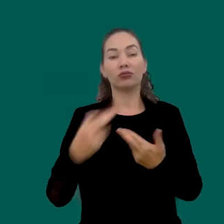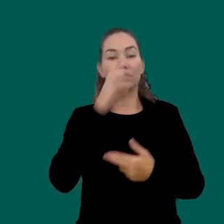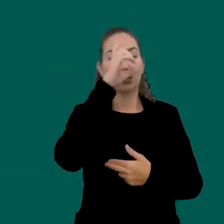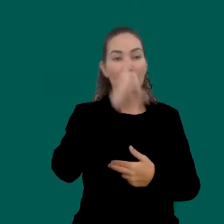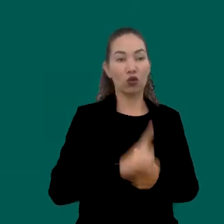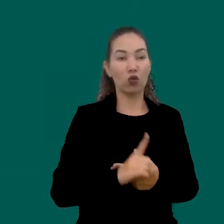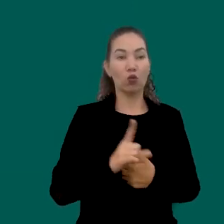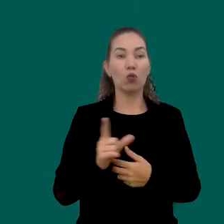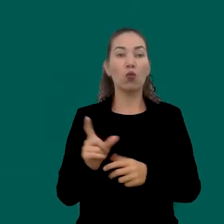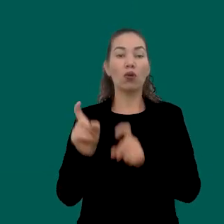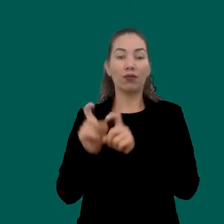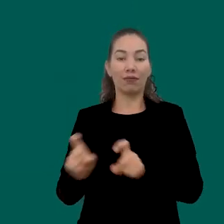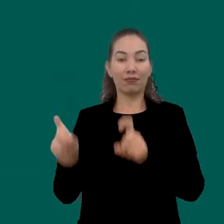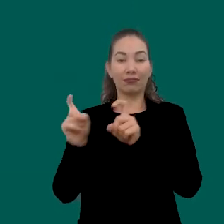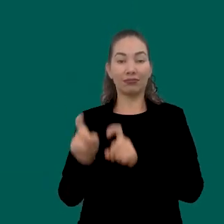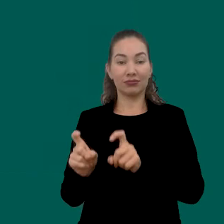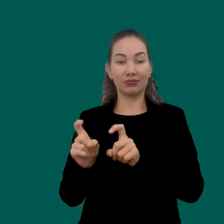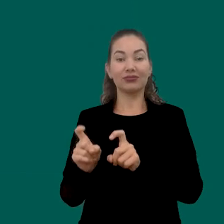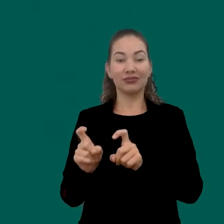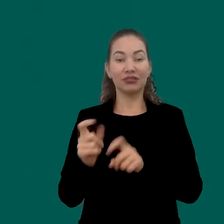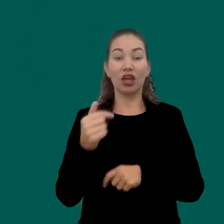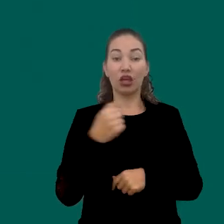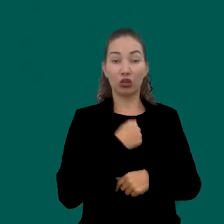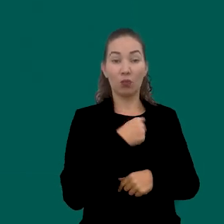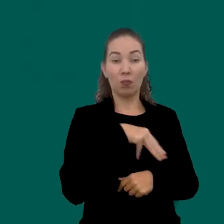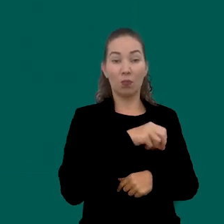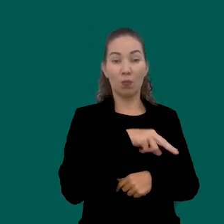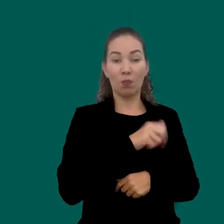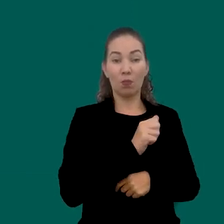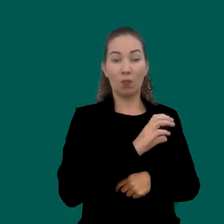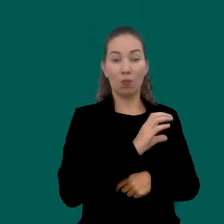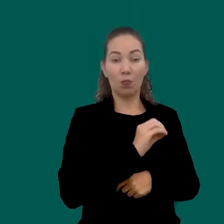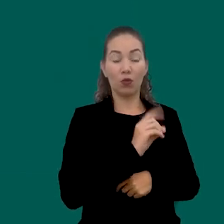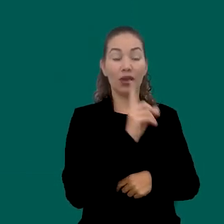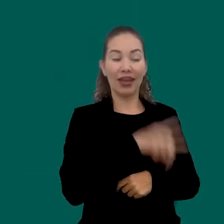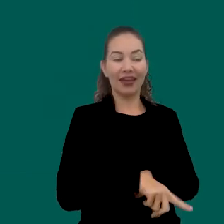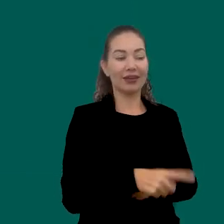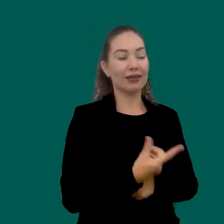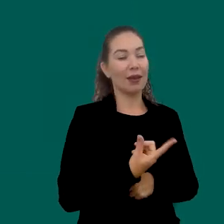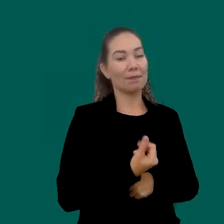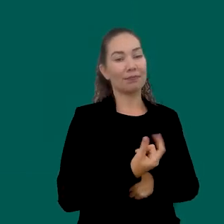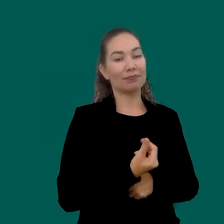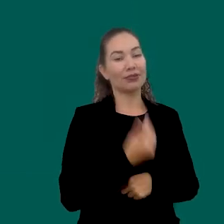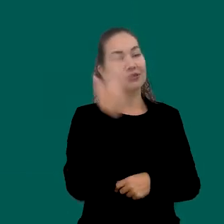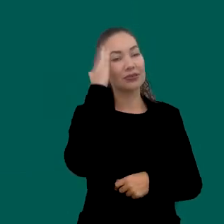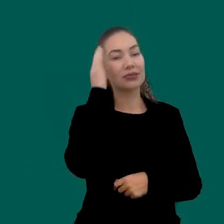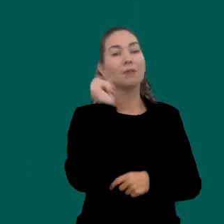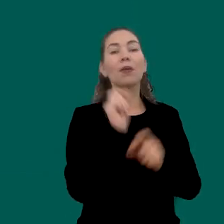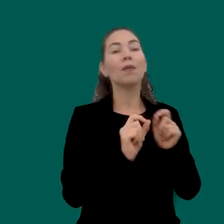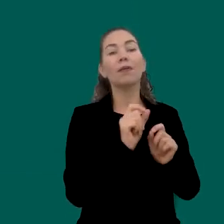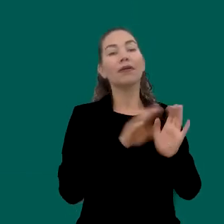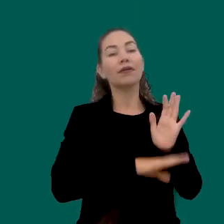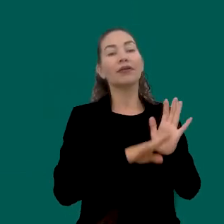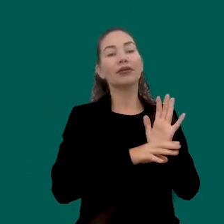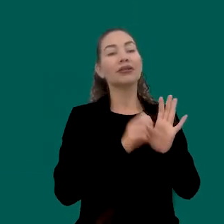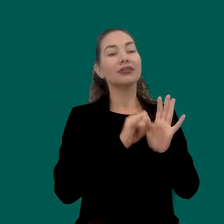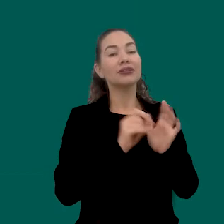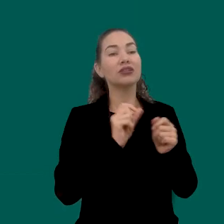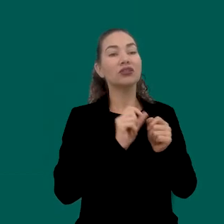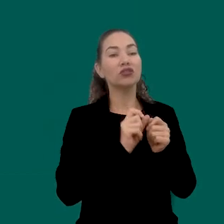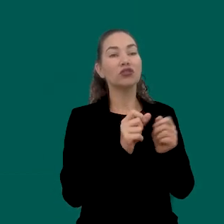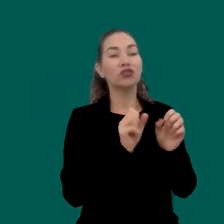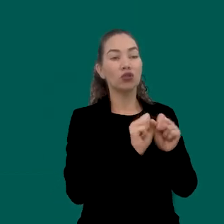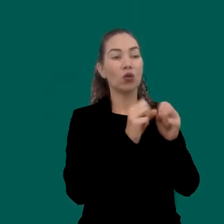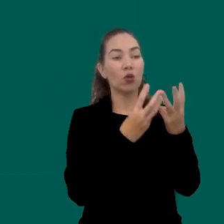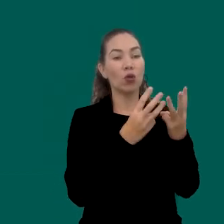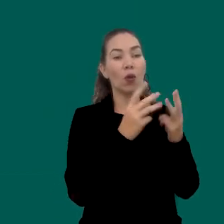do digital, principalmente do monoatacado, ele quer ver preços. Ele quer saber o que está em oferta. Se tu não manda um encarte digital